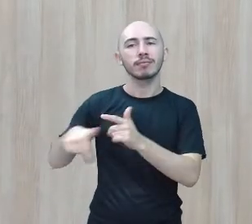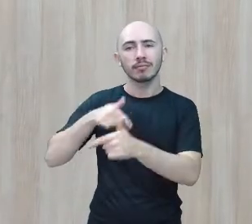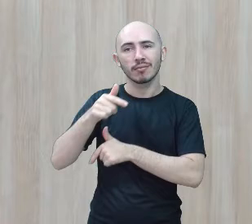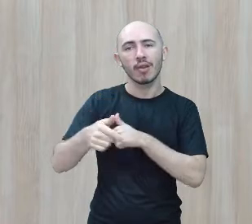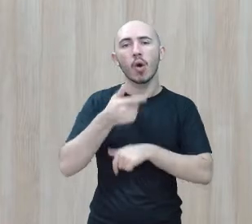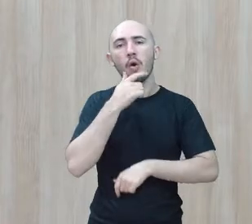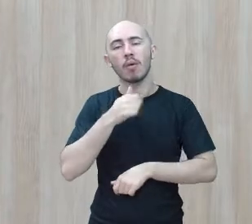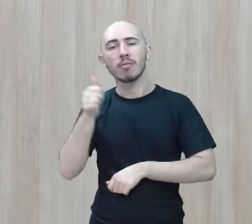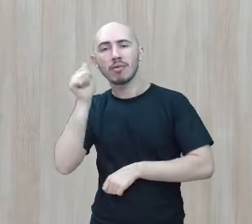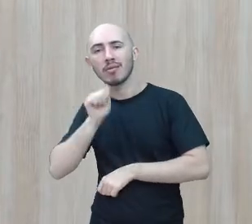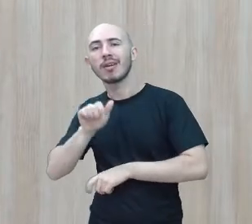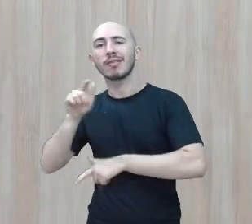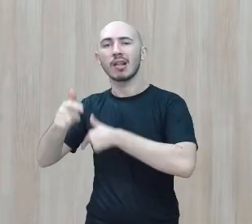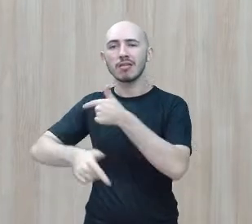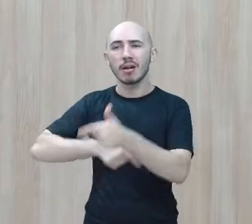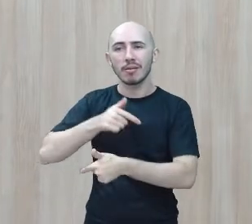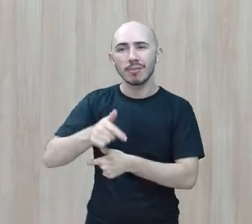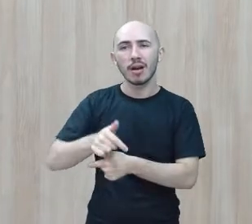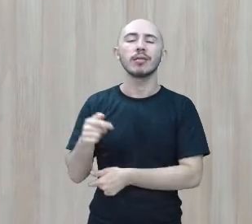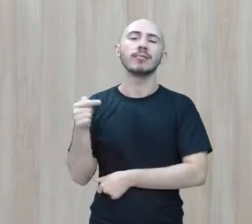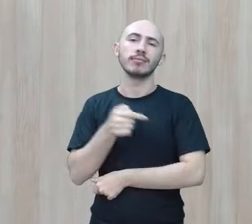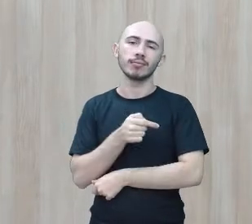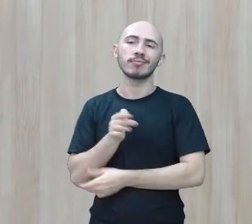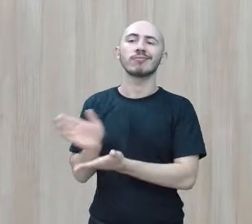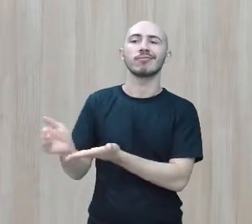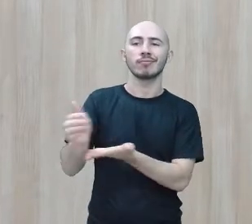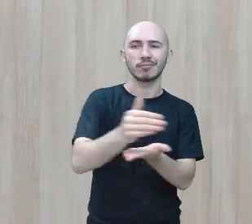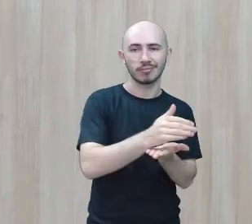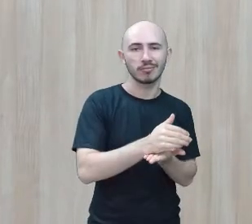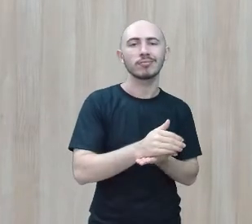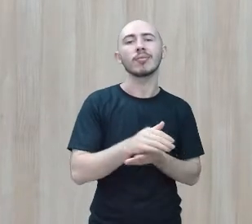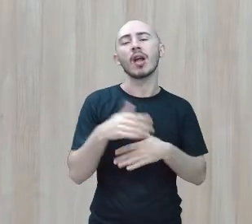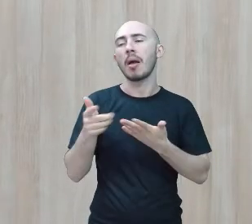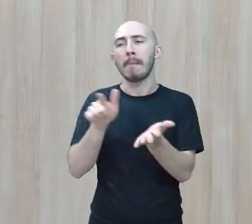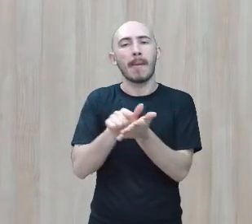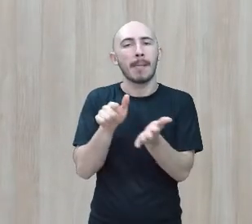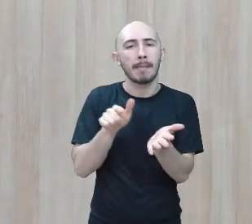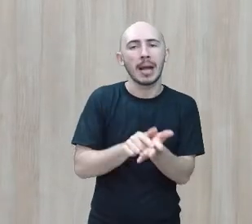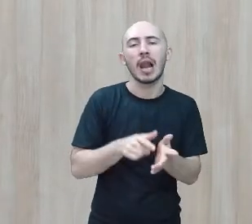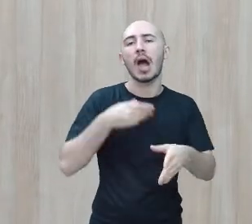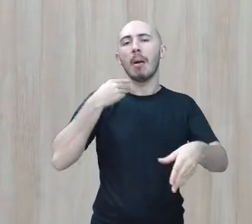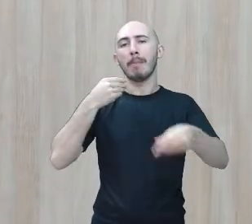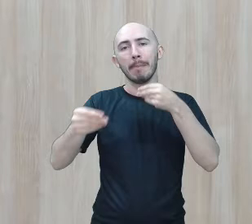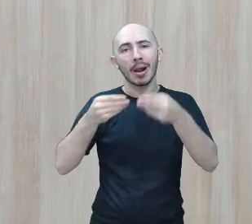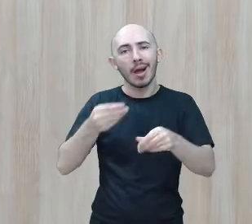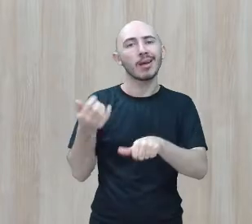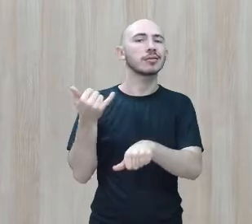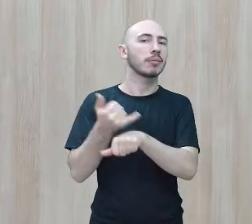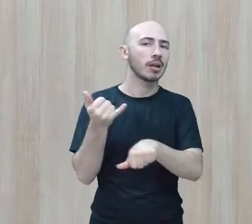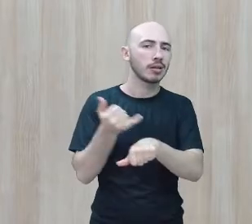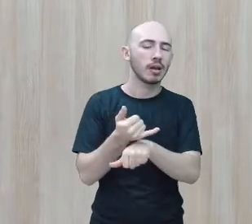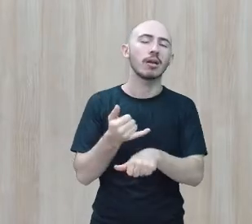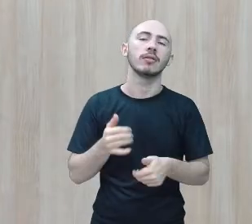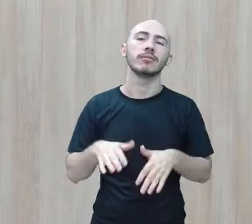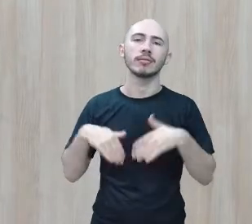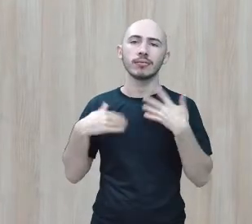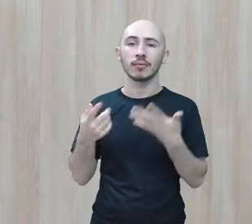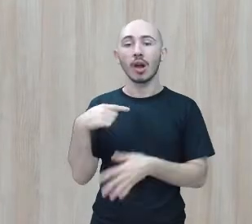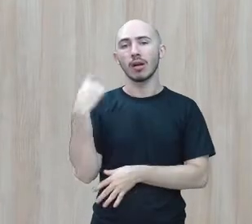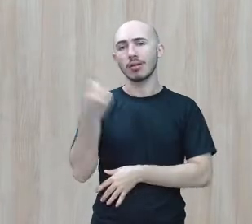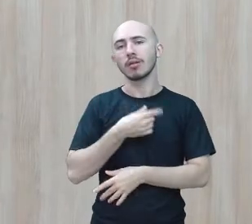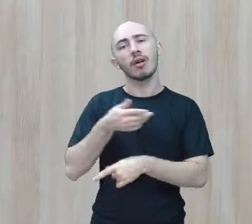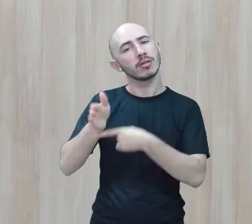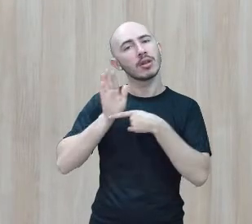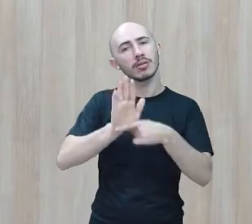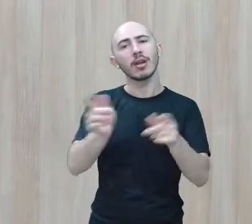que tiram o seu sustento da coleta de papelão, de plástico, de metal. Então, vamos também